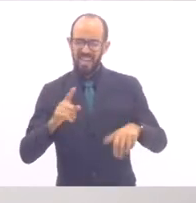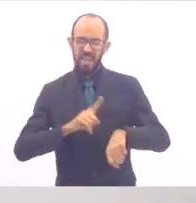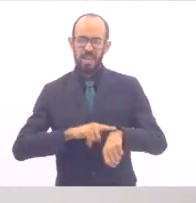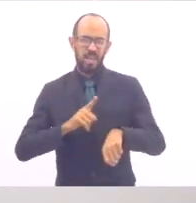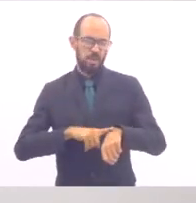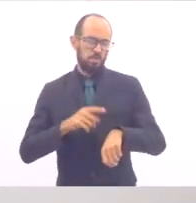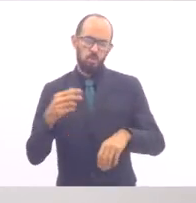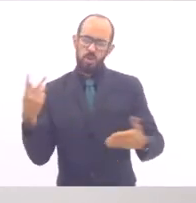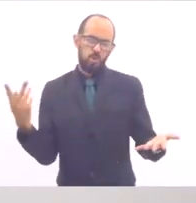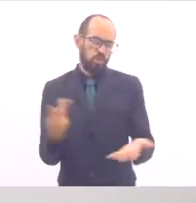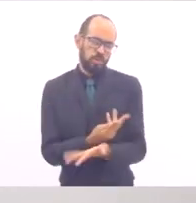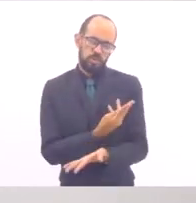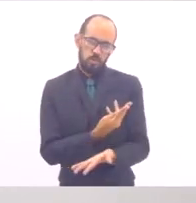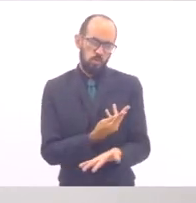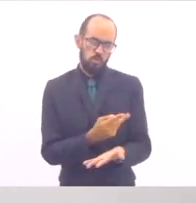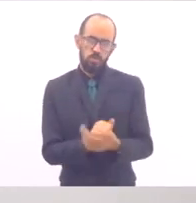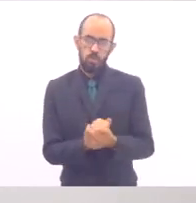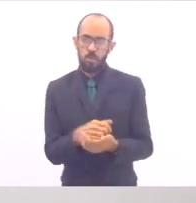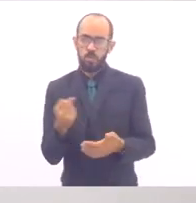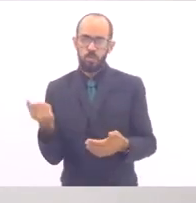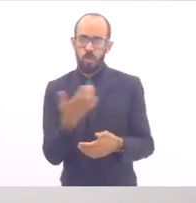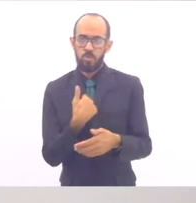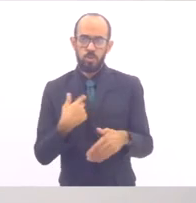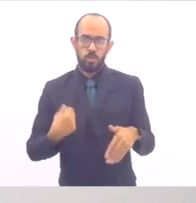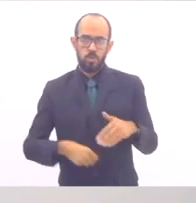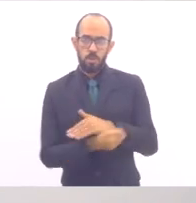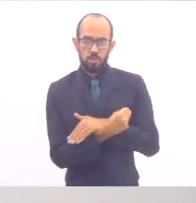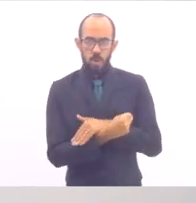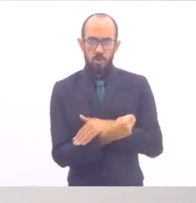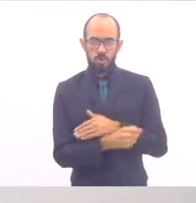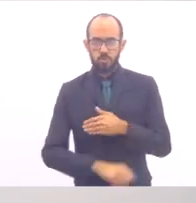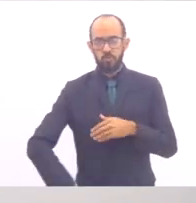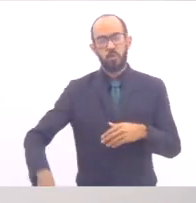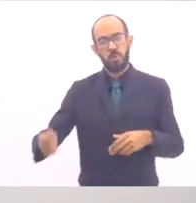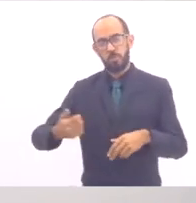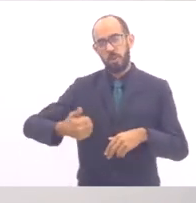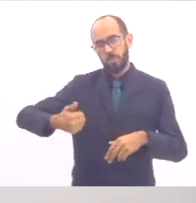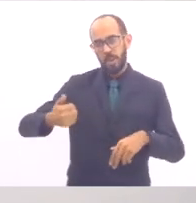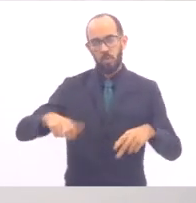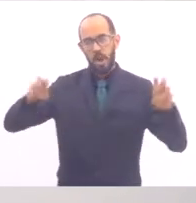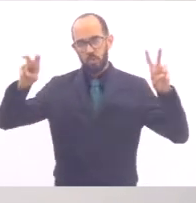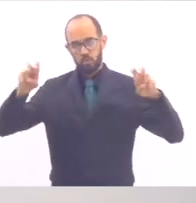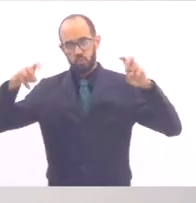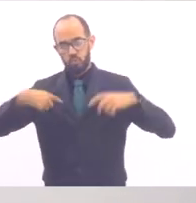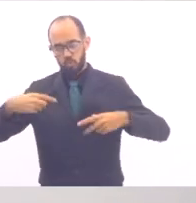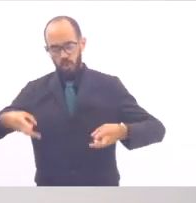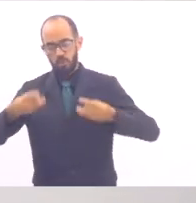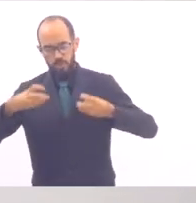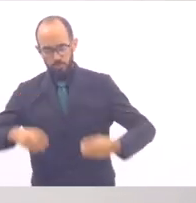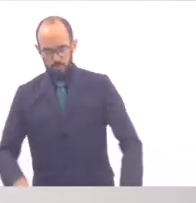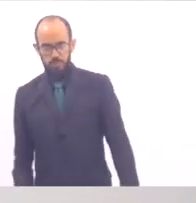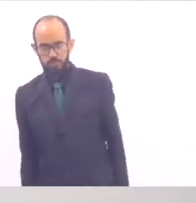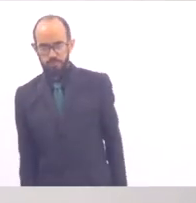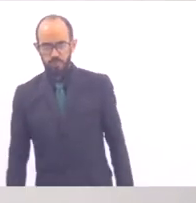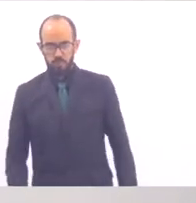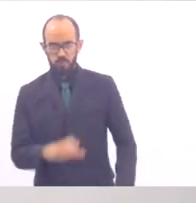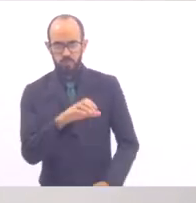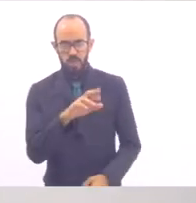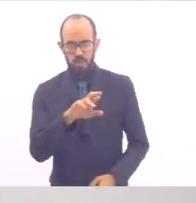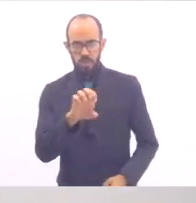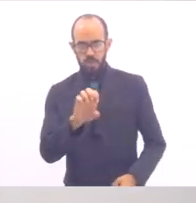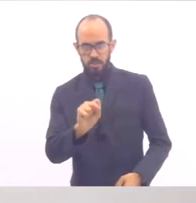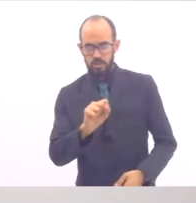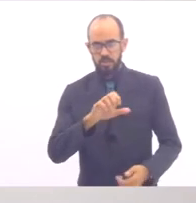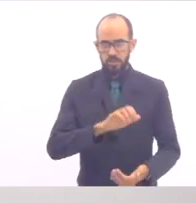foi tocado. Quando eu assumi a cadeira, foi uma das primeiras pautas que eu ouvi, CRS. O que é o CRS? Eu